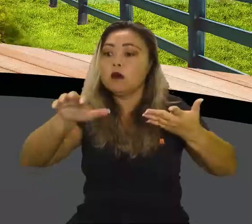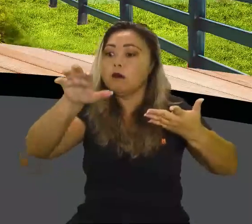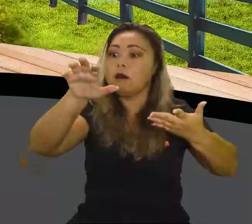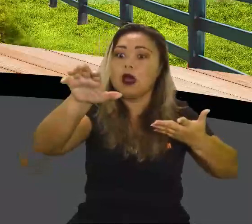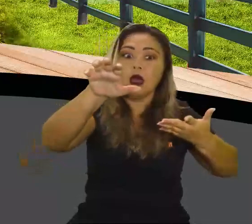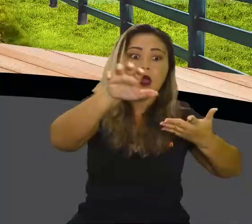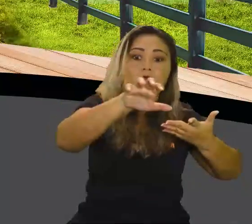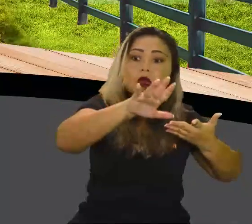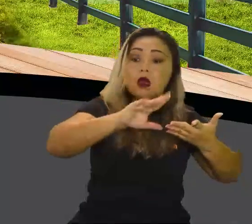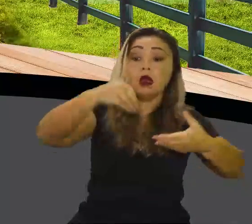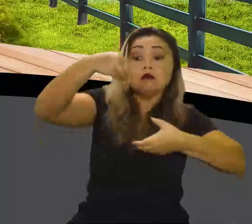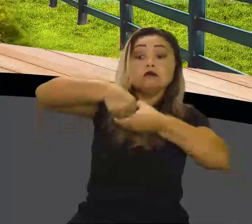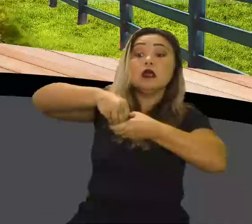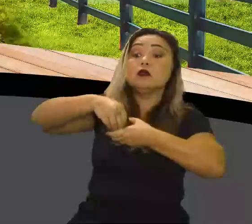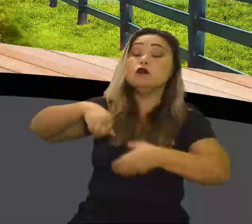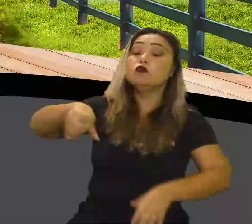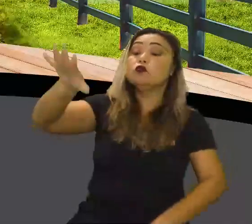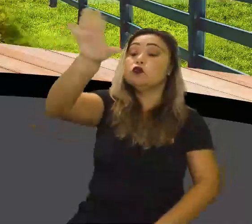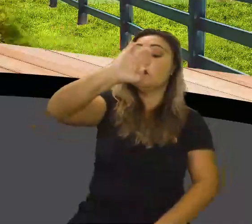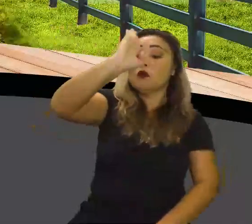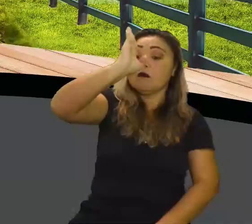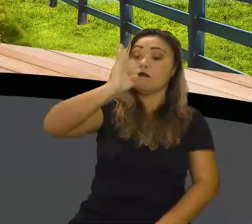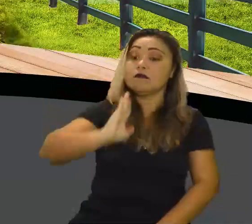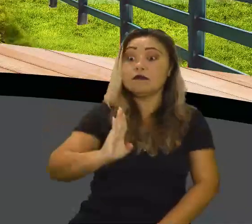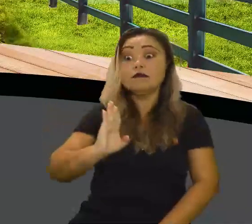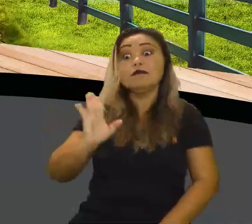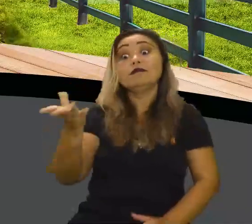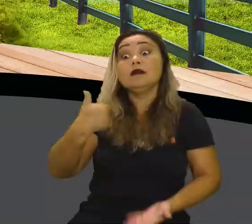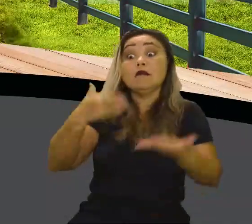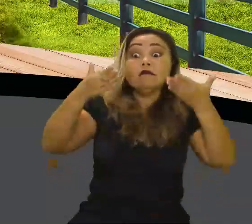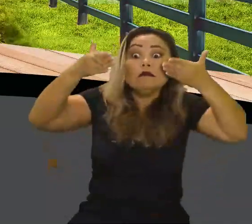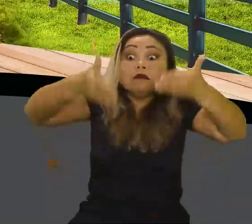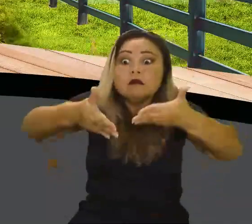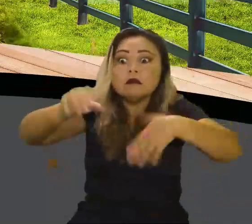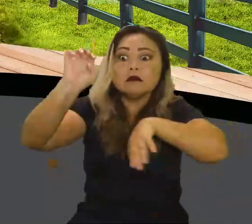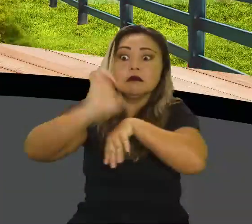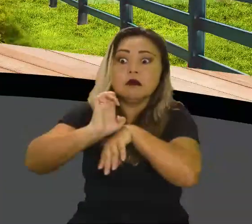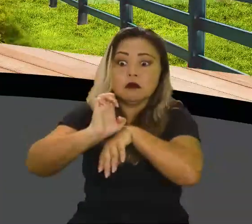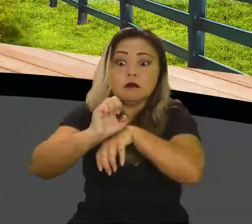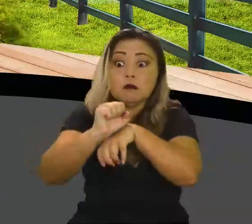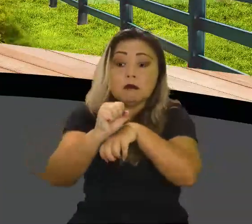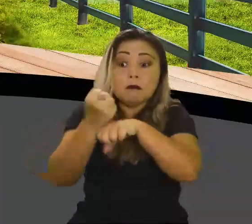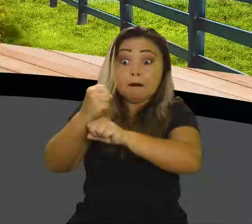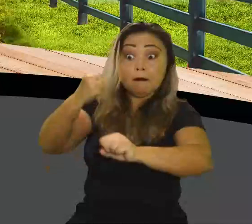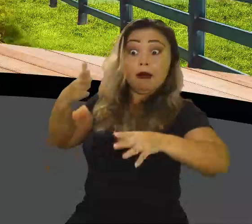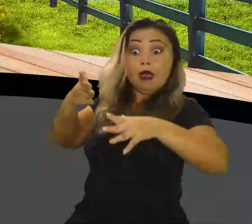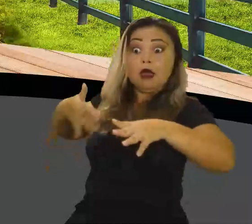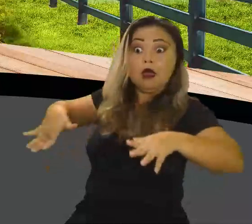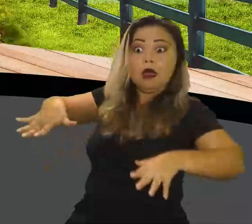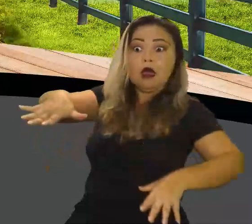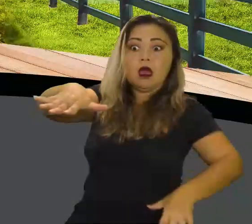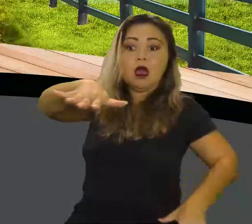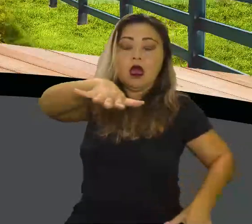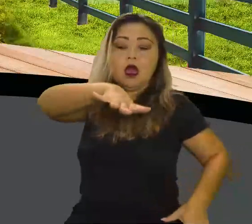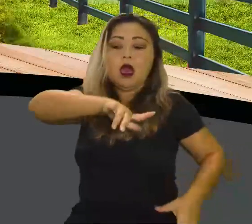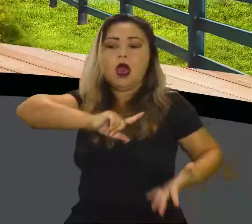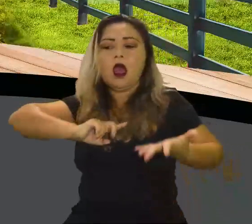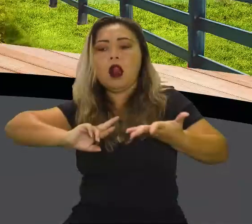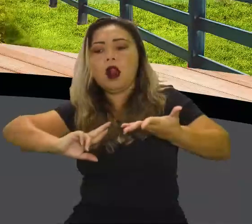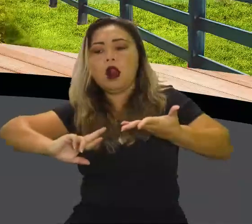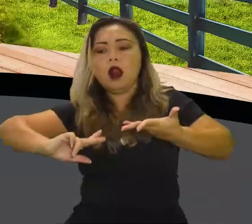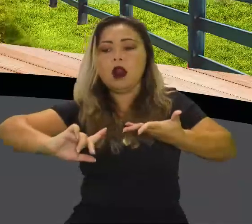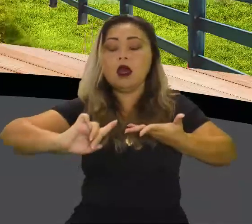regiões diferentes do nosso Brasil. Imagina do nosso estado, imenso e bem